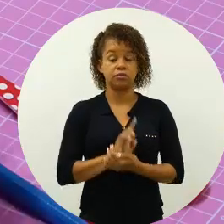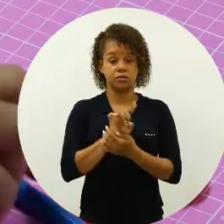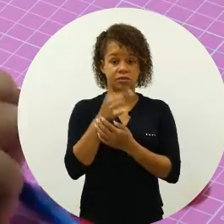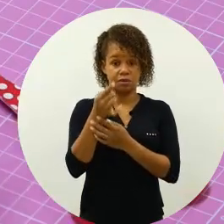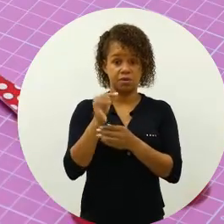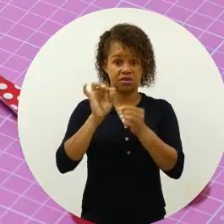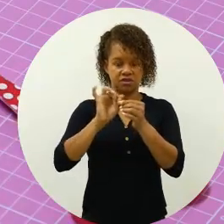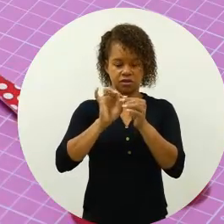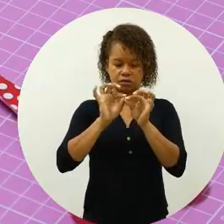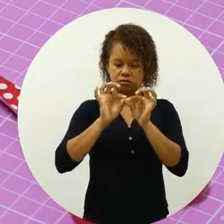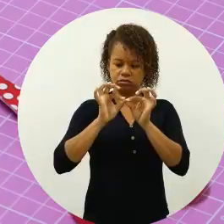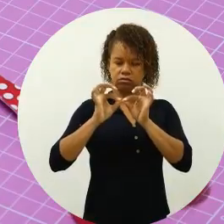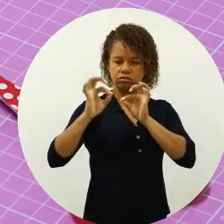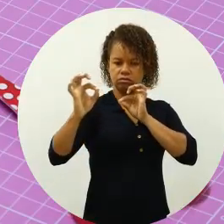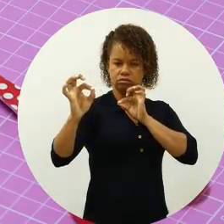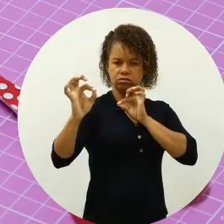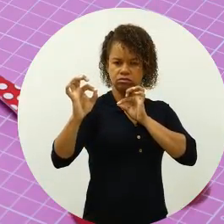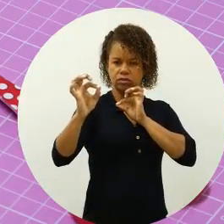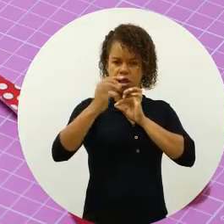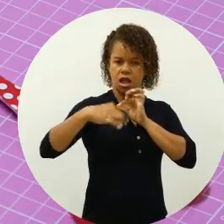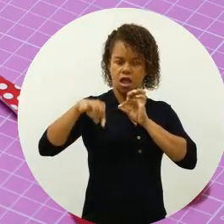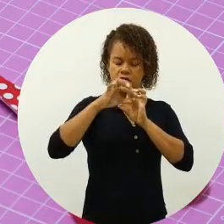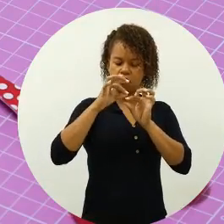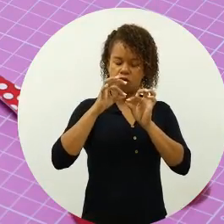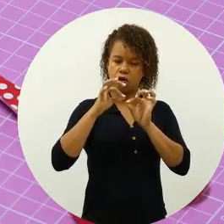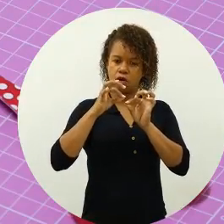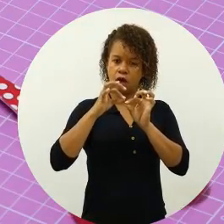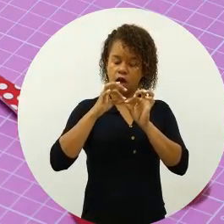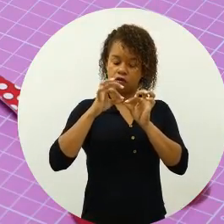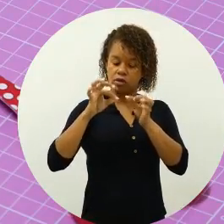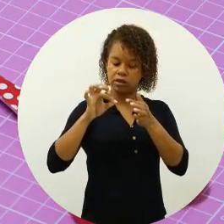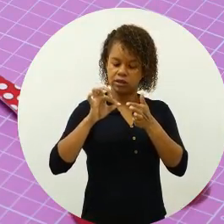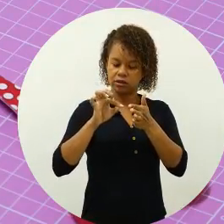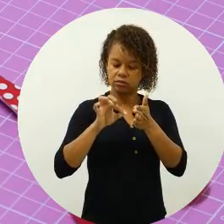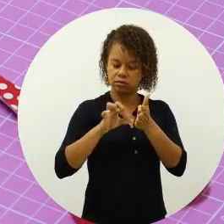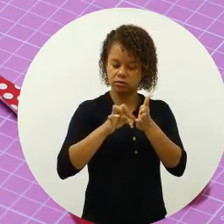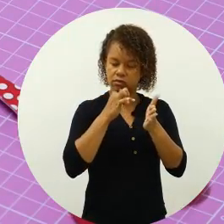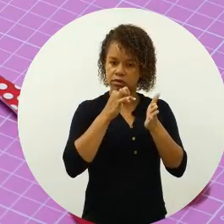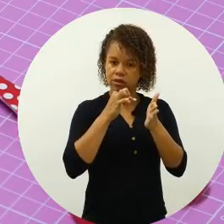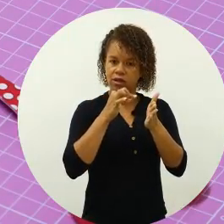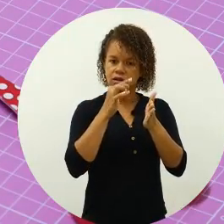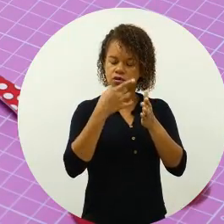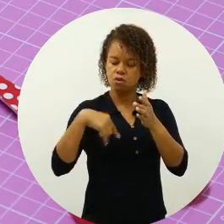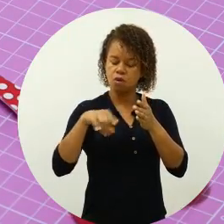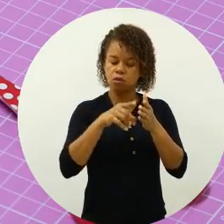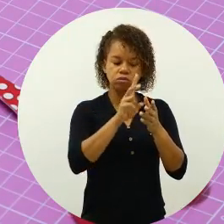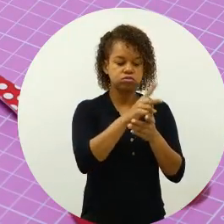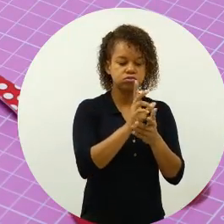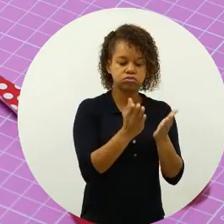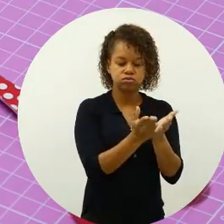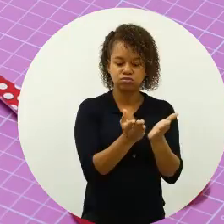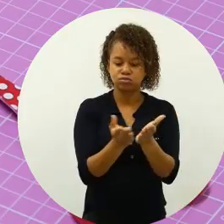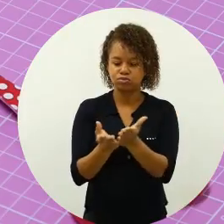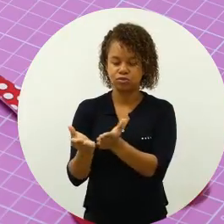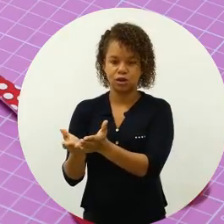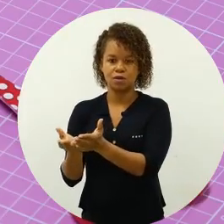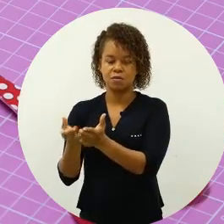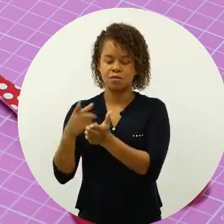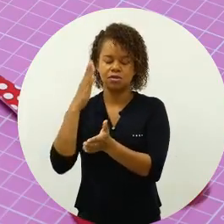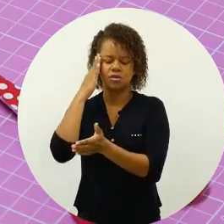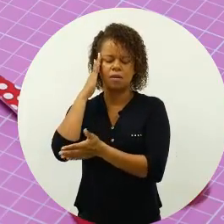Depois de fazer a medição, eu vou riscar o restante dos cadernos, para